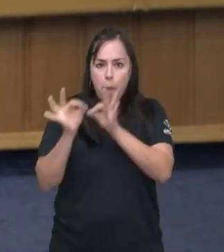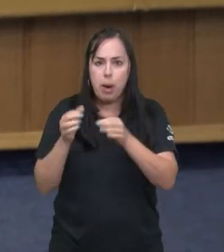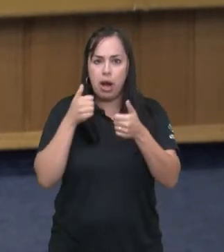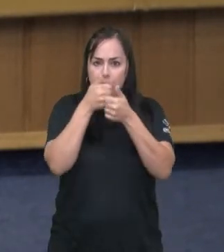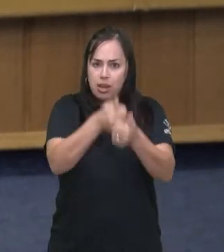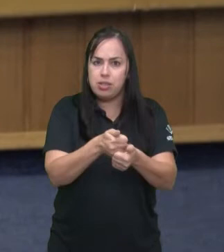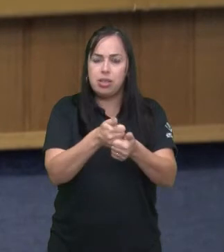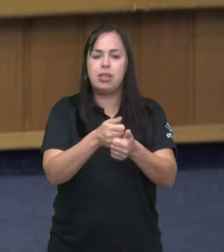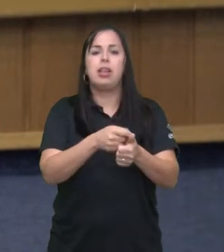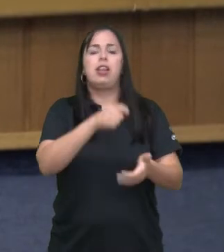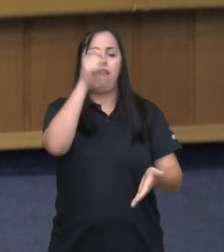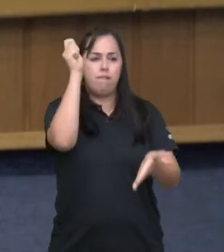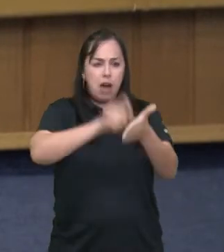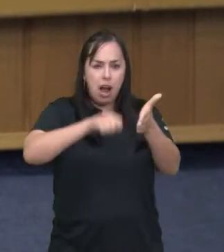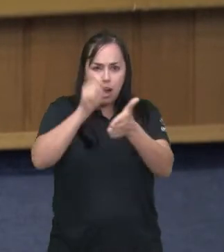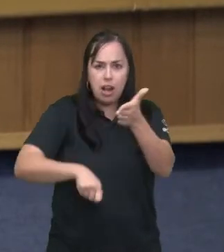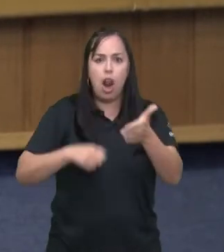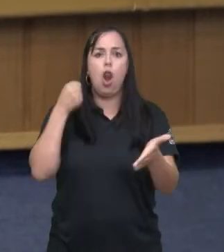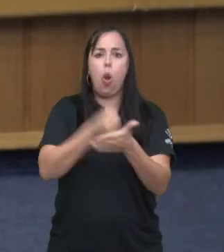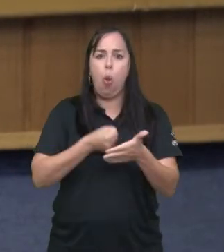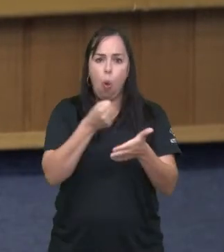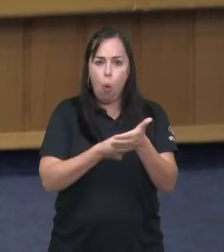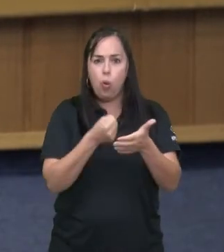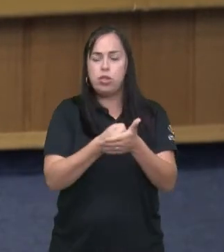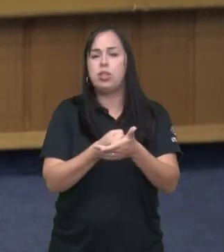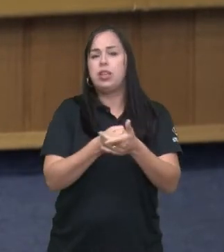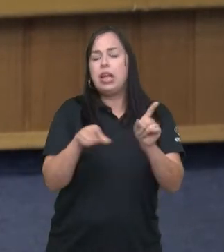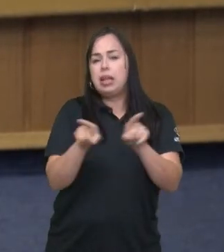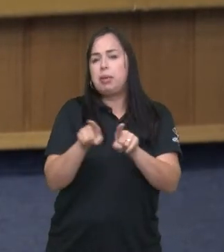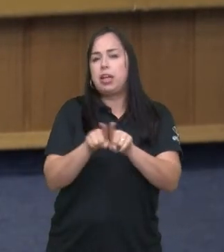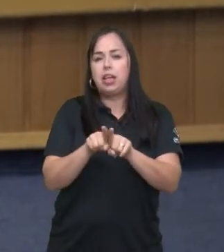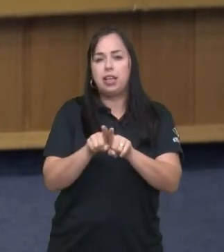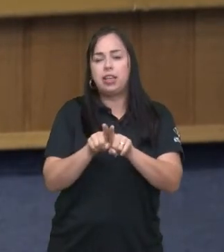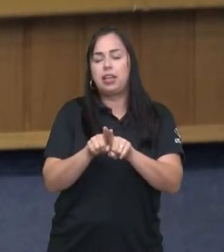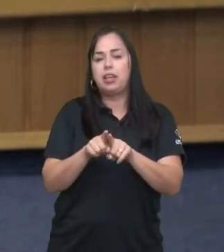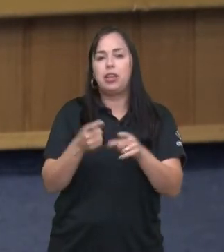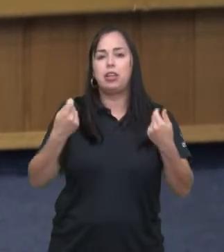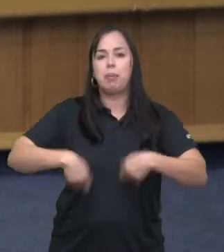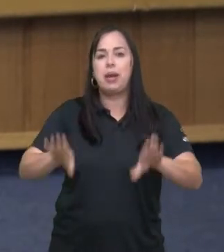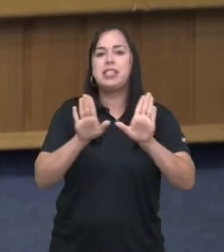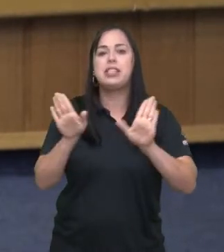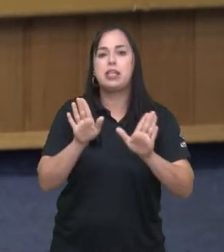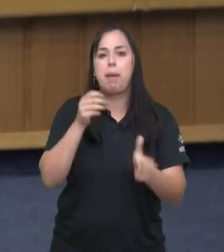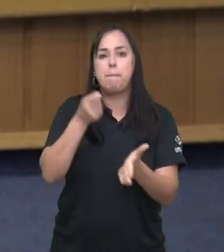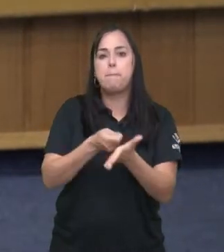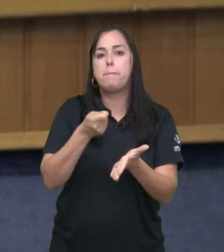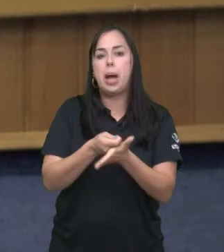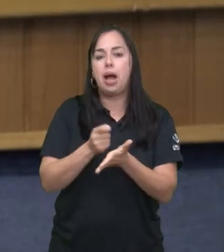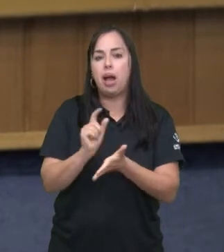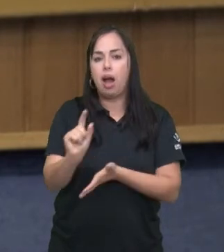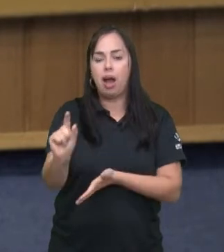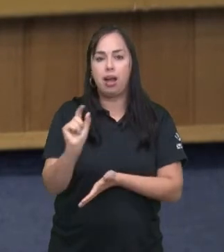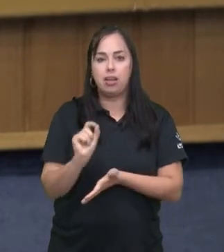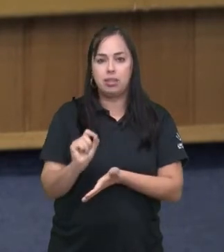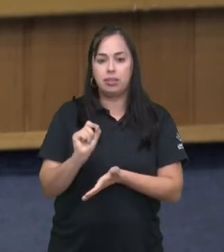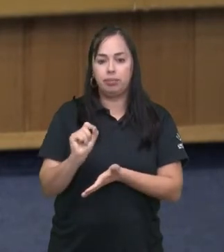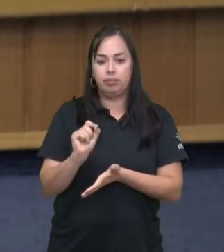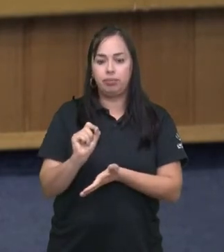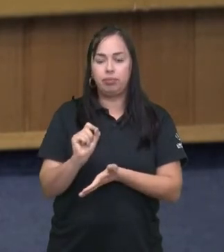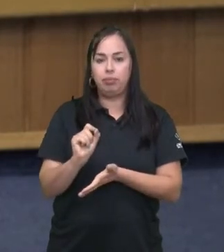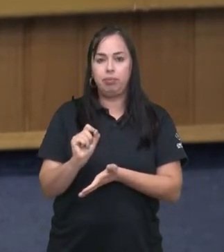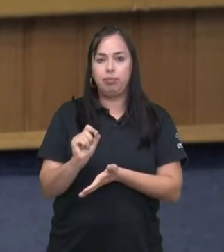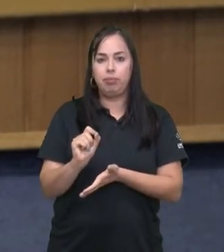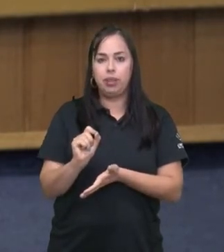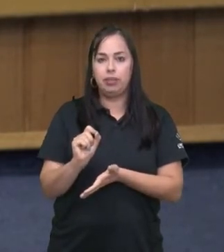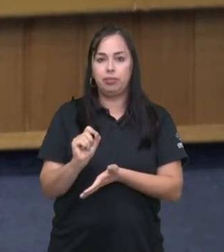aí abaixo-assinado, lute aí para que a gente não precise pagar, como disse o Zé